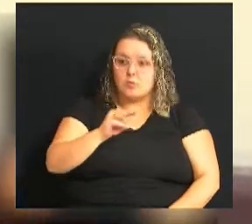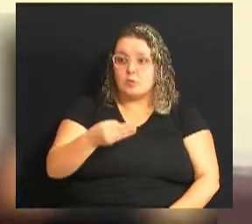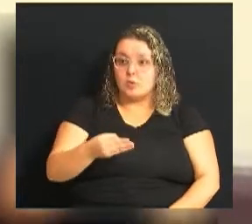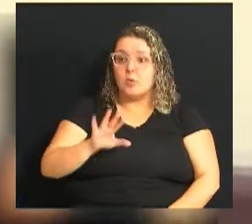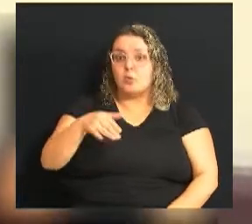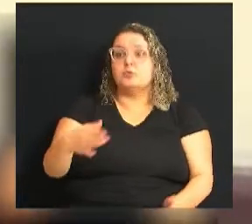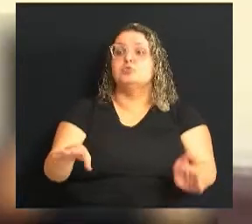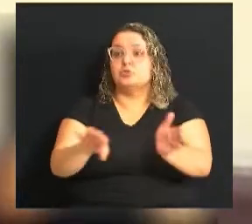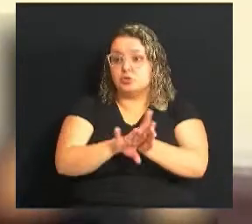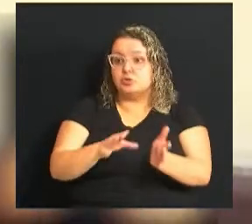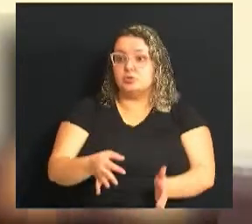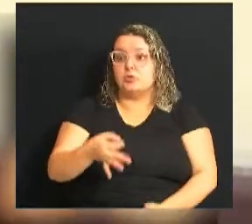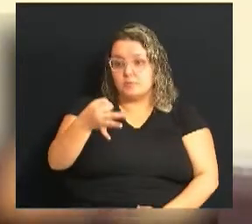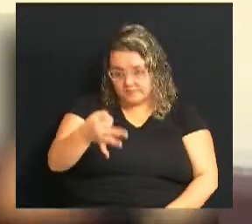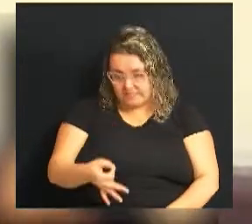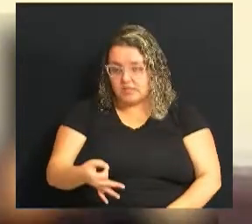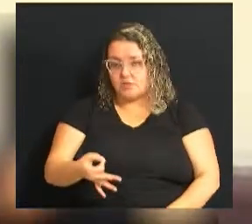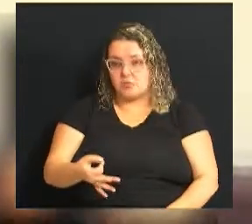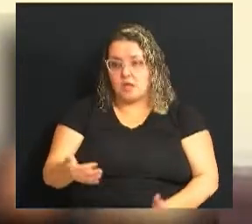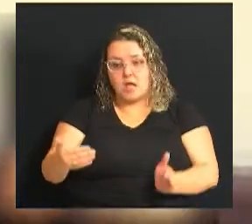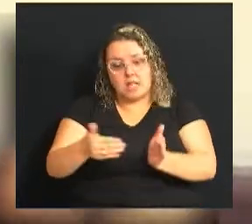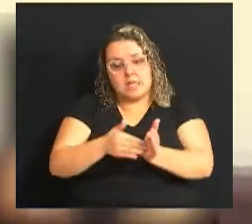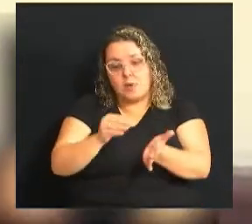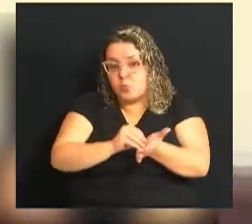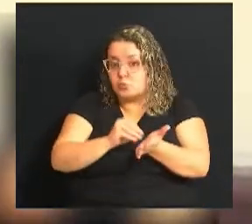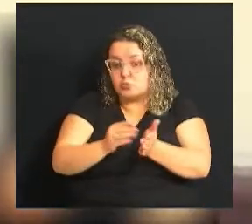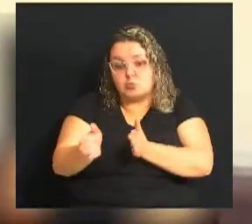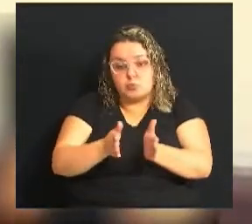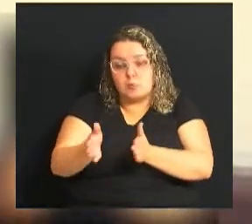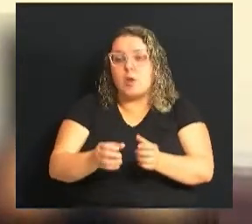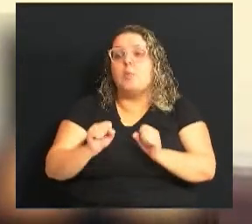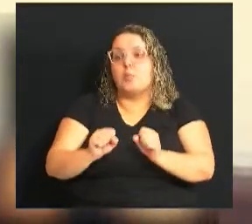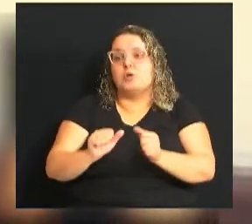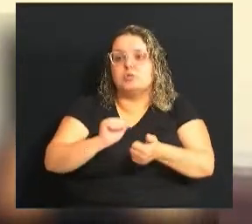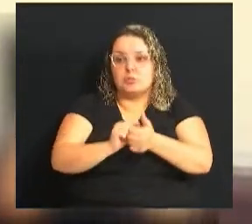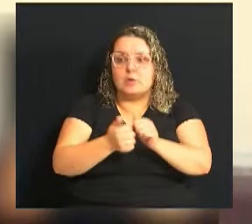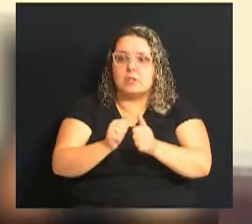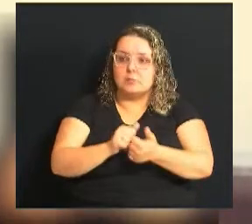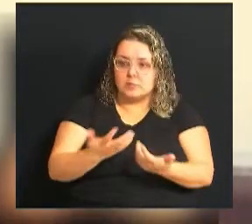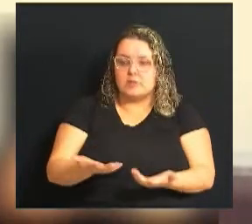o valor exato, né? Que até o último momento ainda pode ter algum ajuste aí.